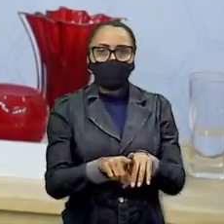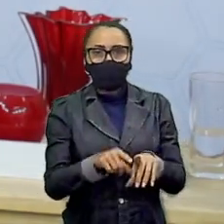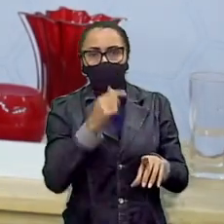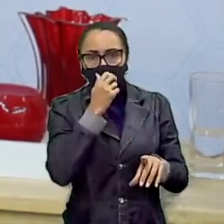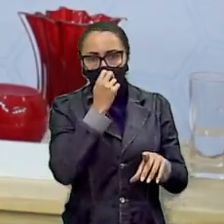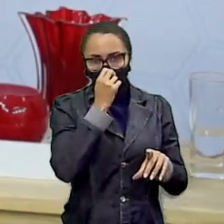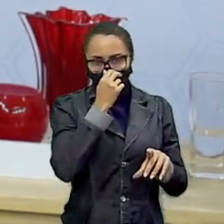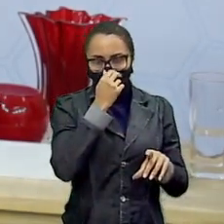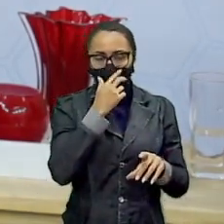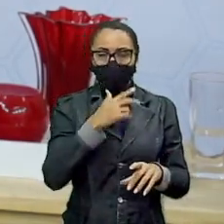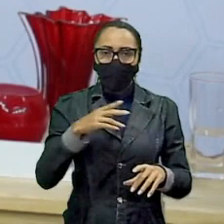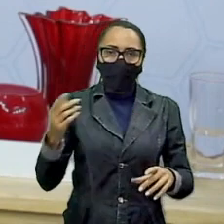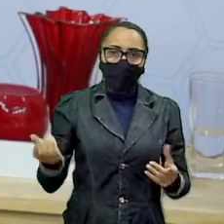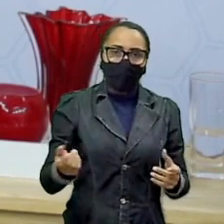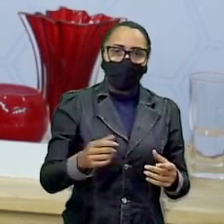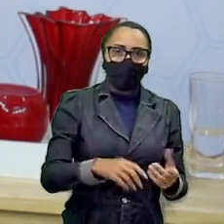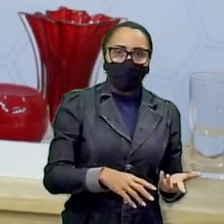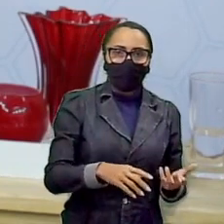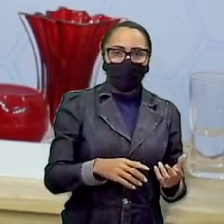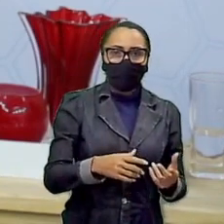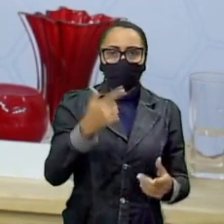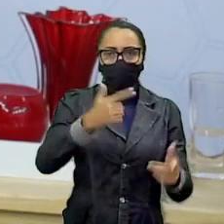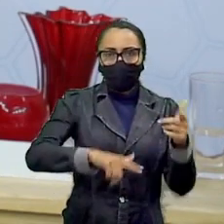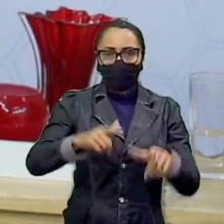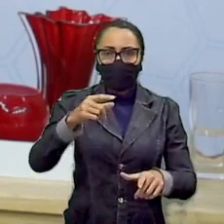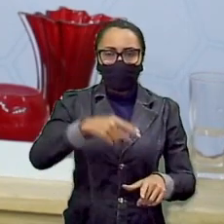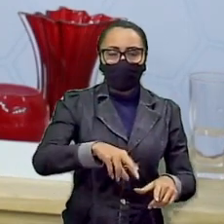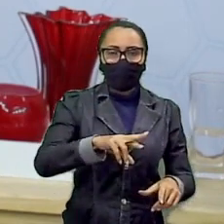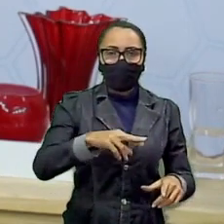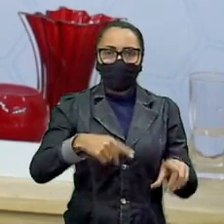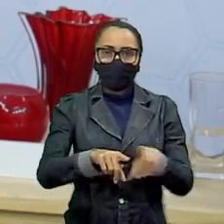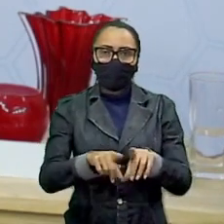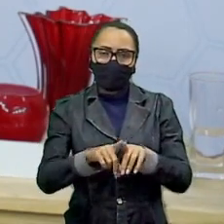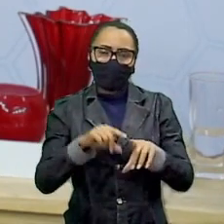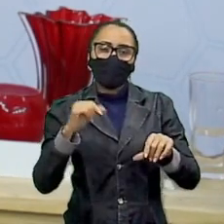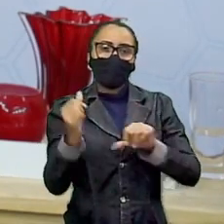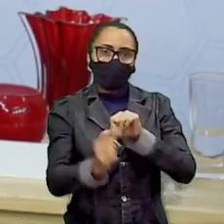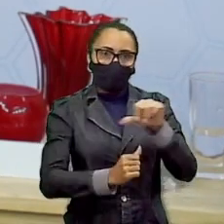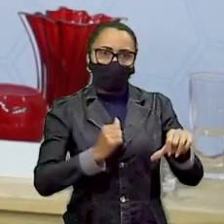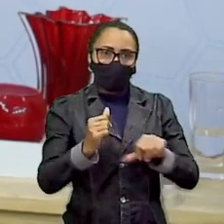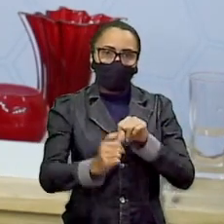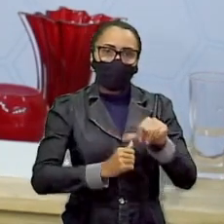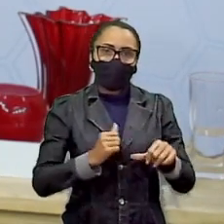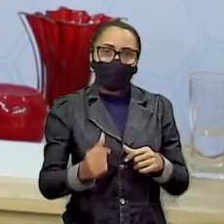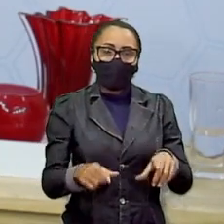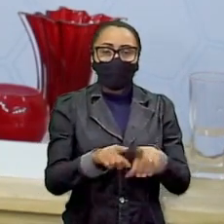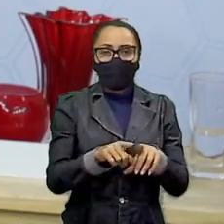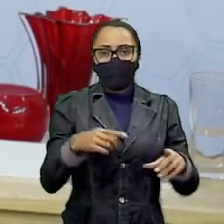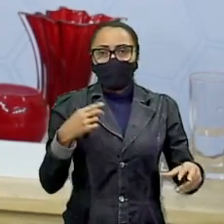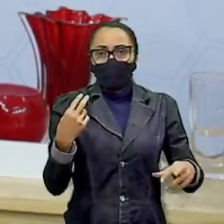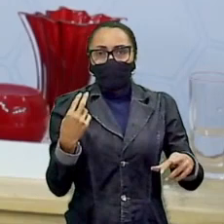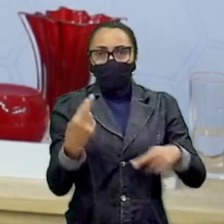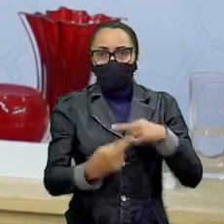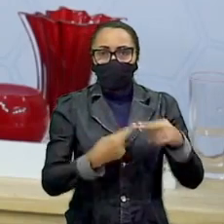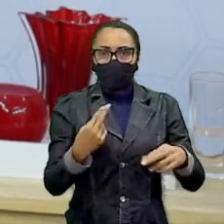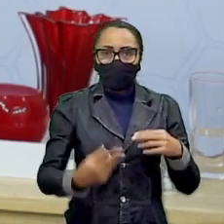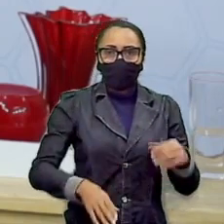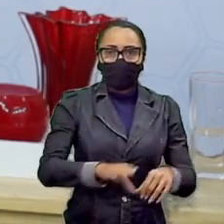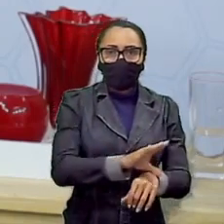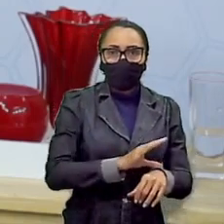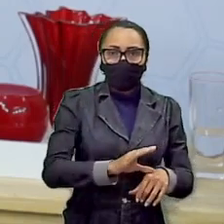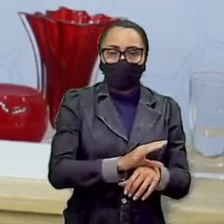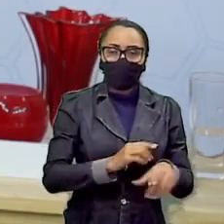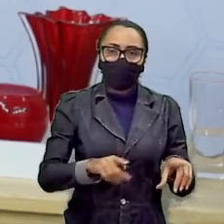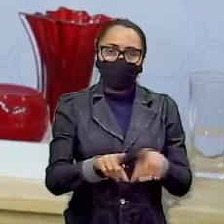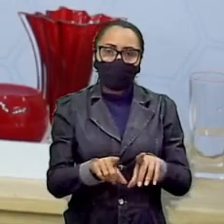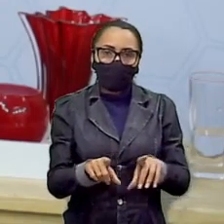e também NR20 e outras NRs também trouxeram modificações relacionadas àqueles cursos de atualização